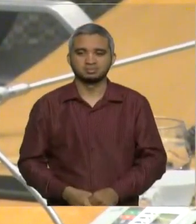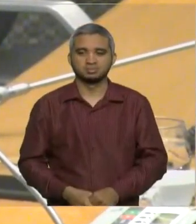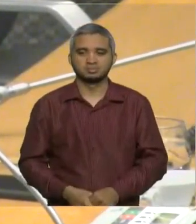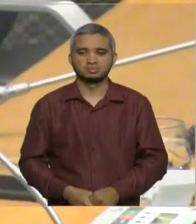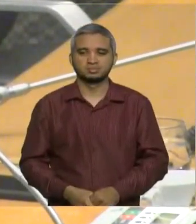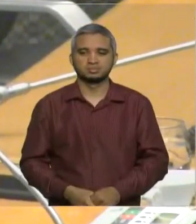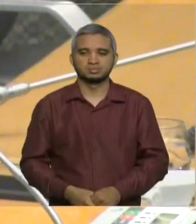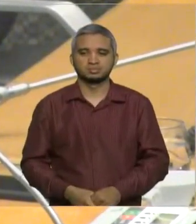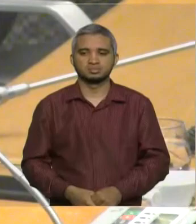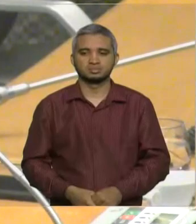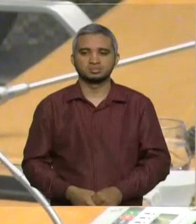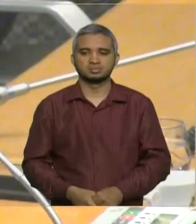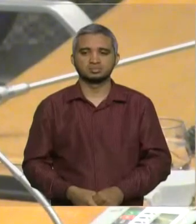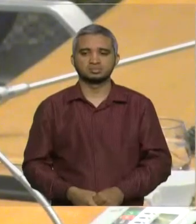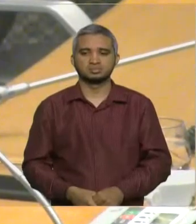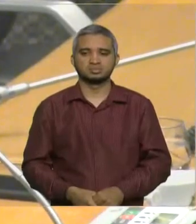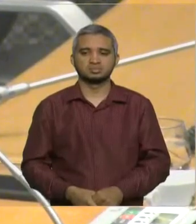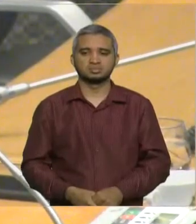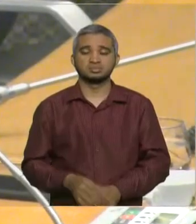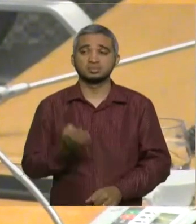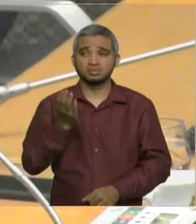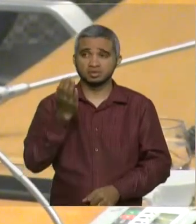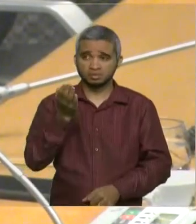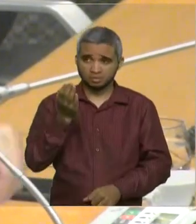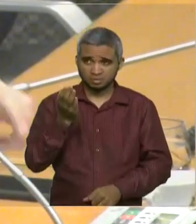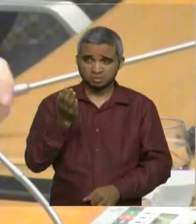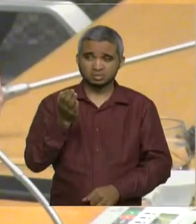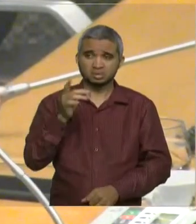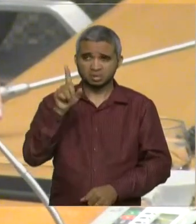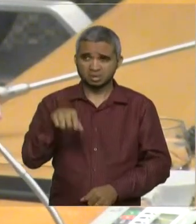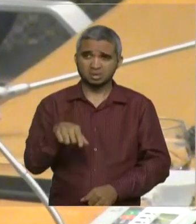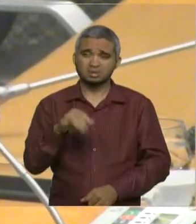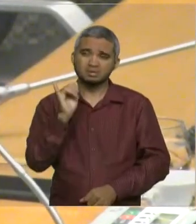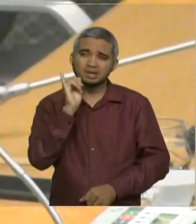A senhora é um exemplo, às vezes, de manhã.